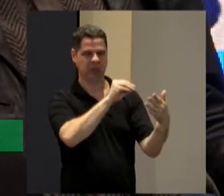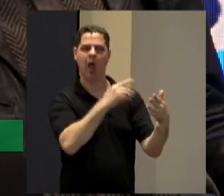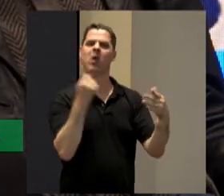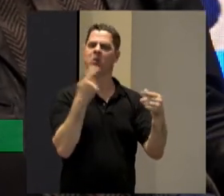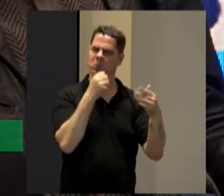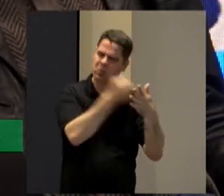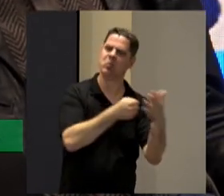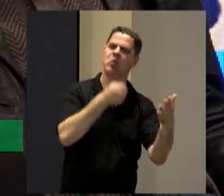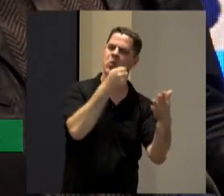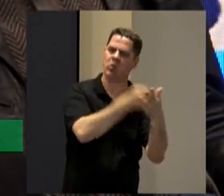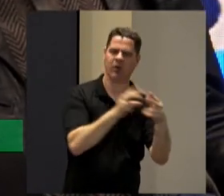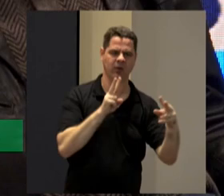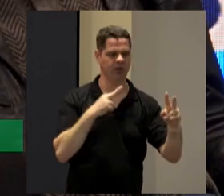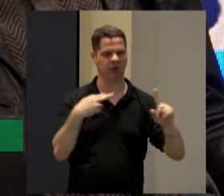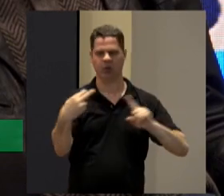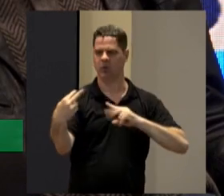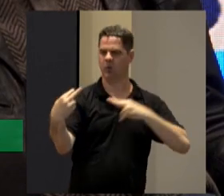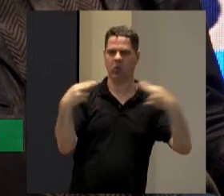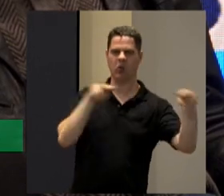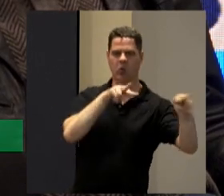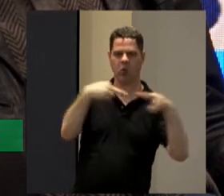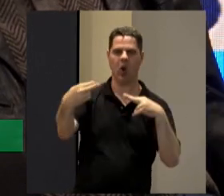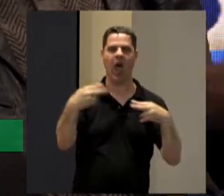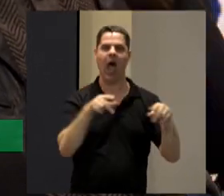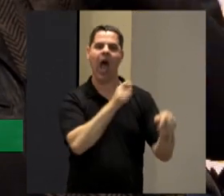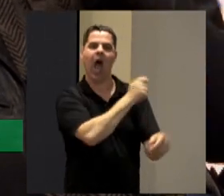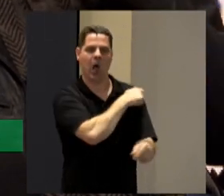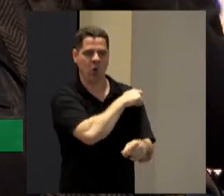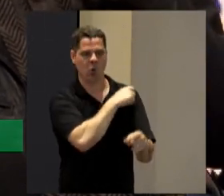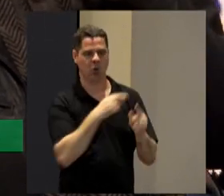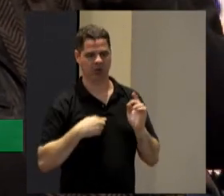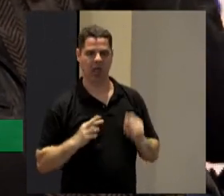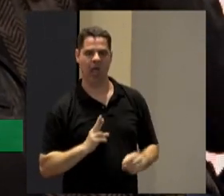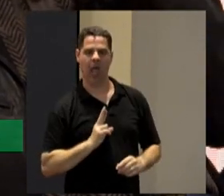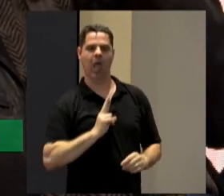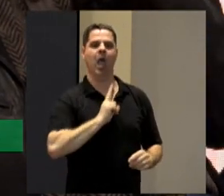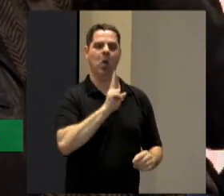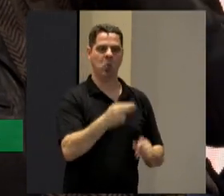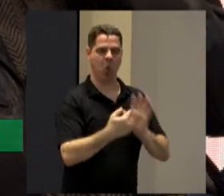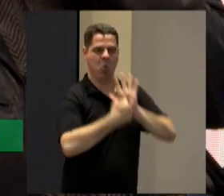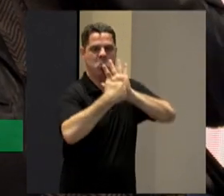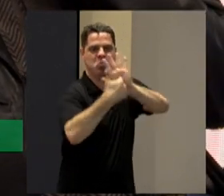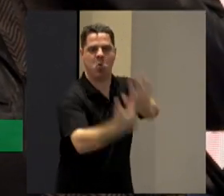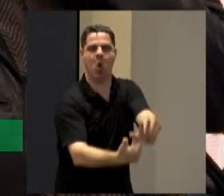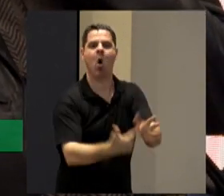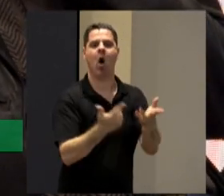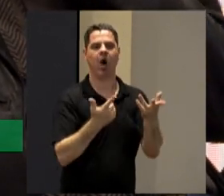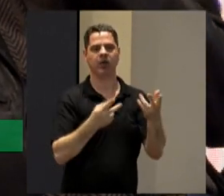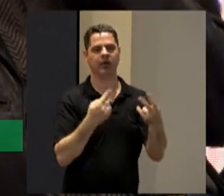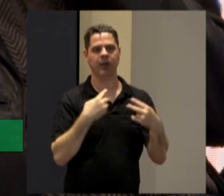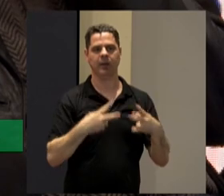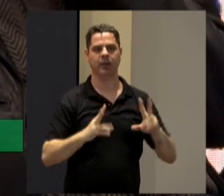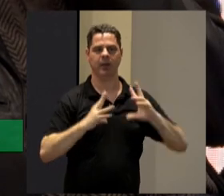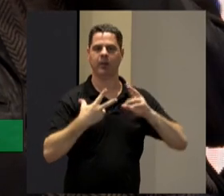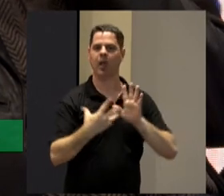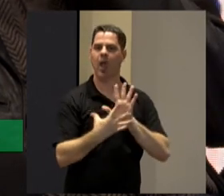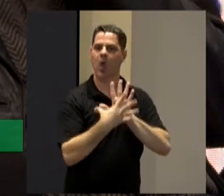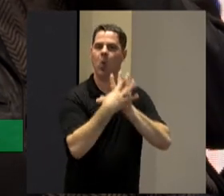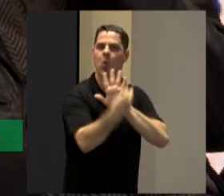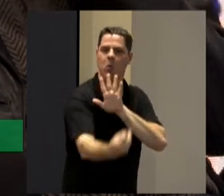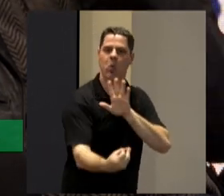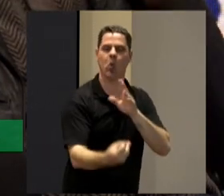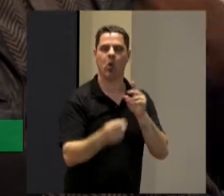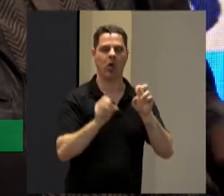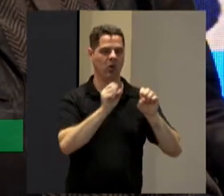nós possamos nos ver, para que os nossos estudantes possam se sentir representados, valorizados, e para que eles possam enxergar naquela educação que é